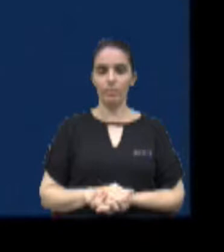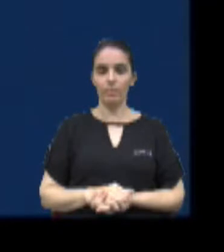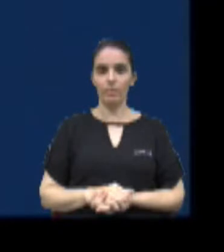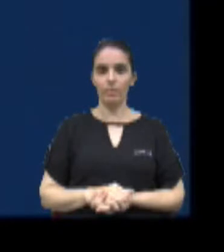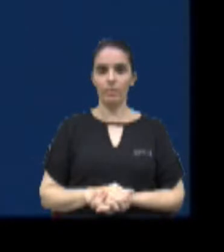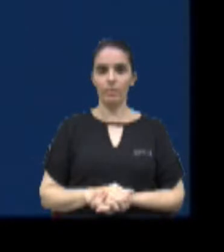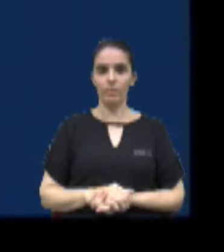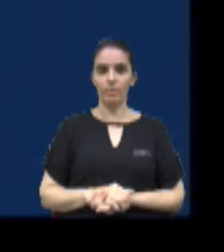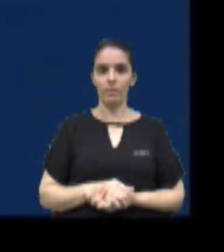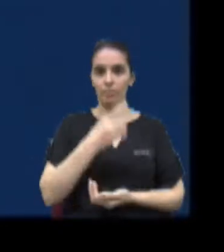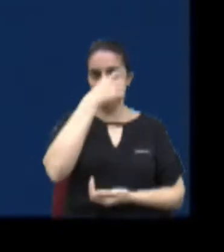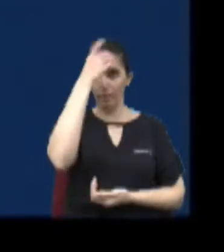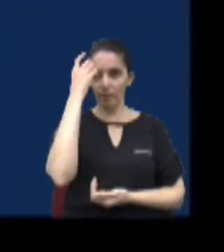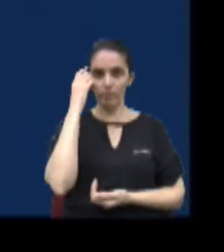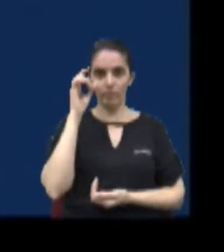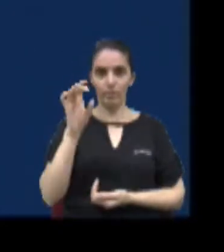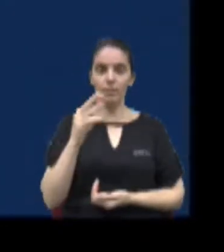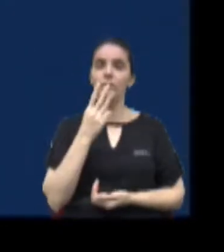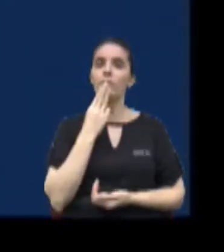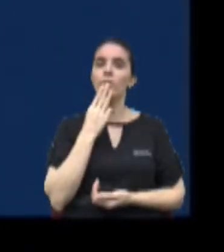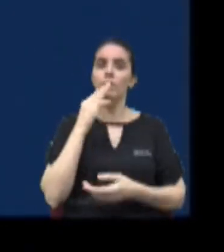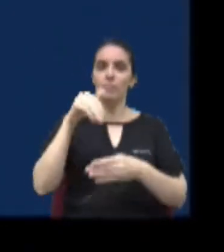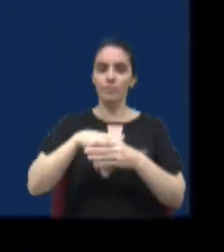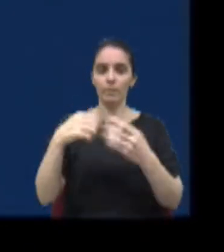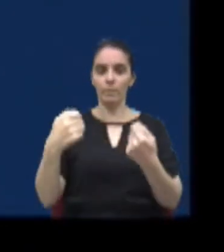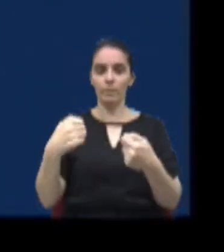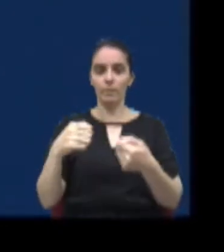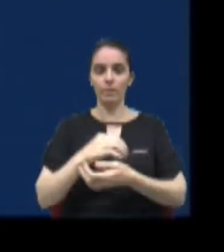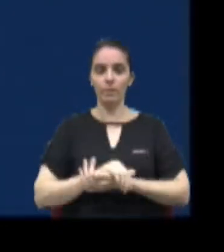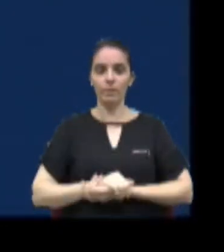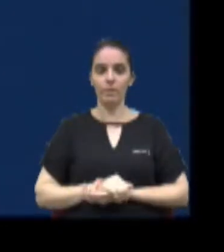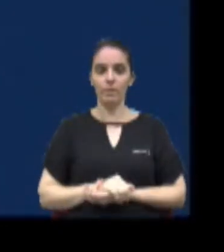Wagner Barbosa, Vaguinho.